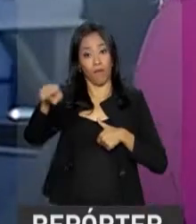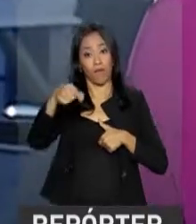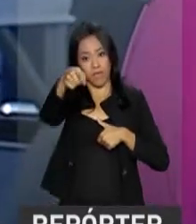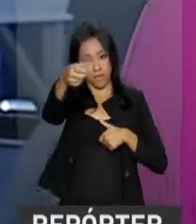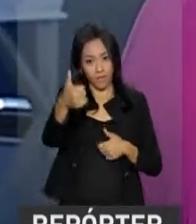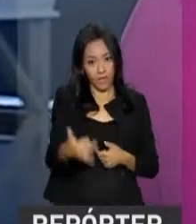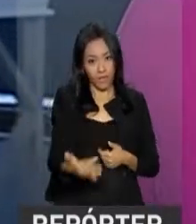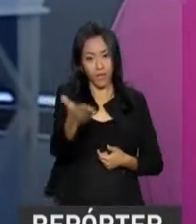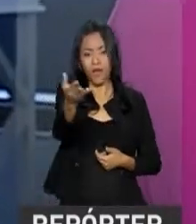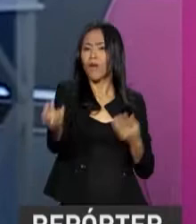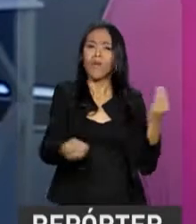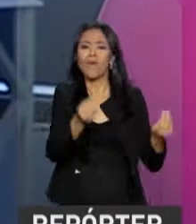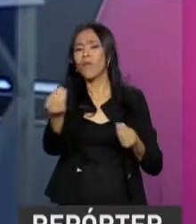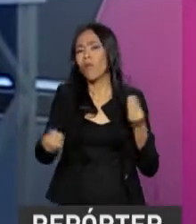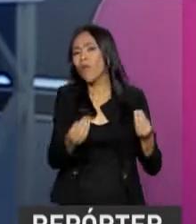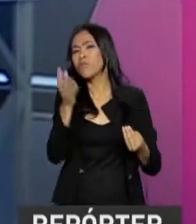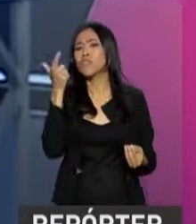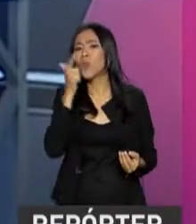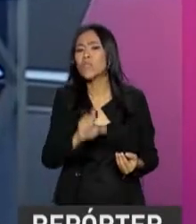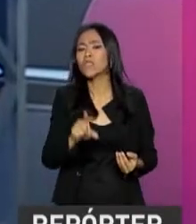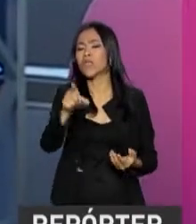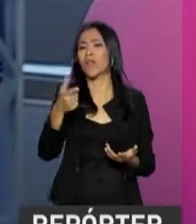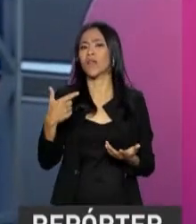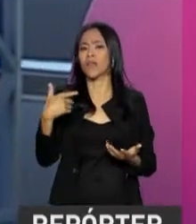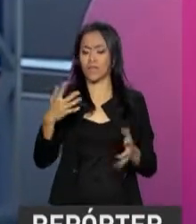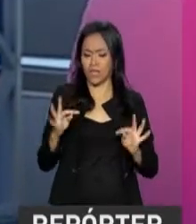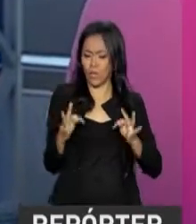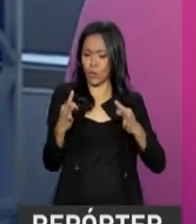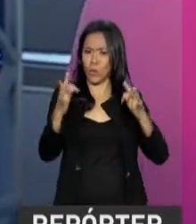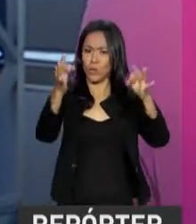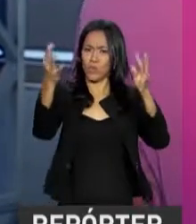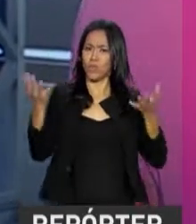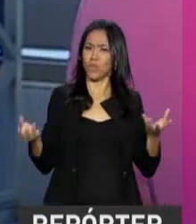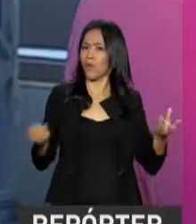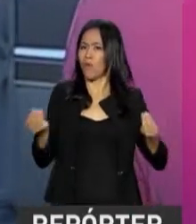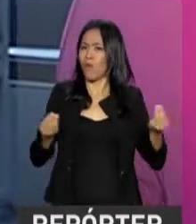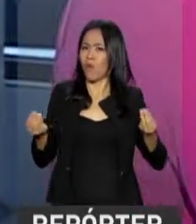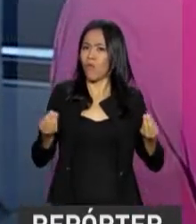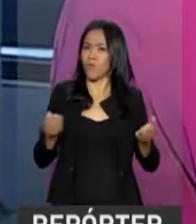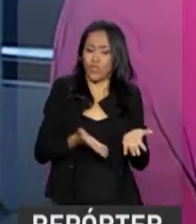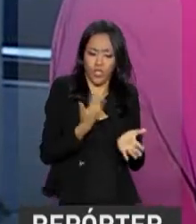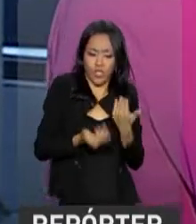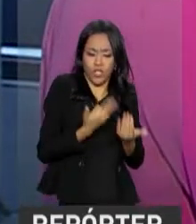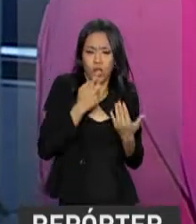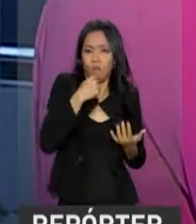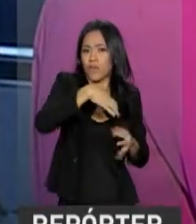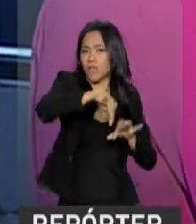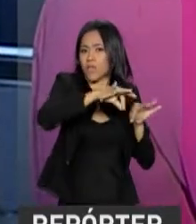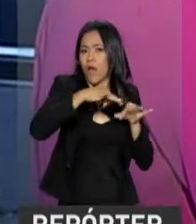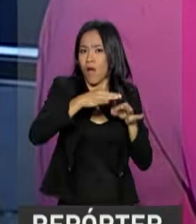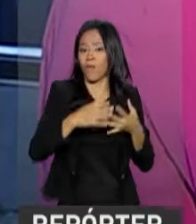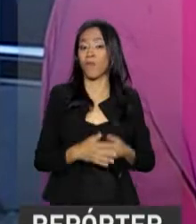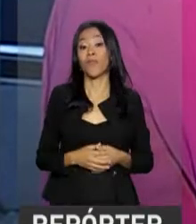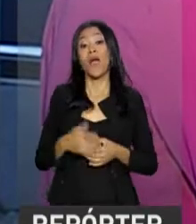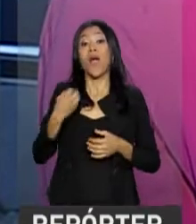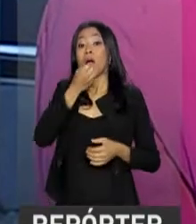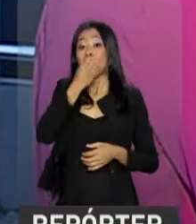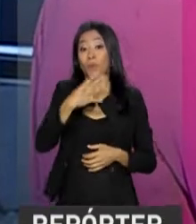Alex, conta pra gente como é que vocês conseguiram desenvolver essa tecnologia da dessalinização. Olá, bom dia, muito